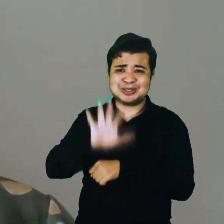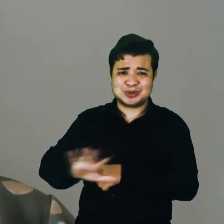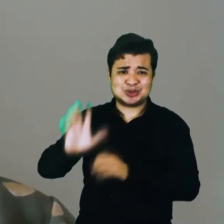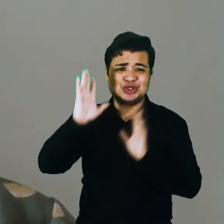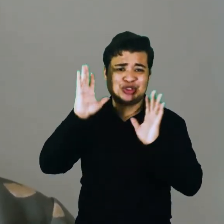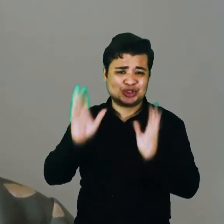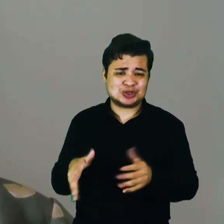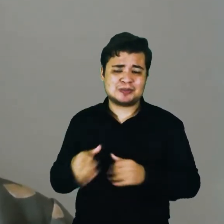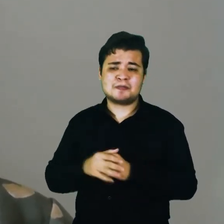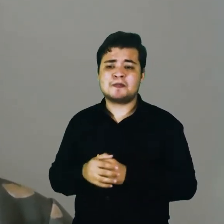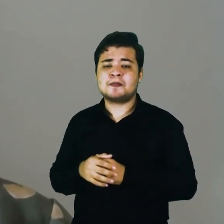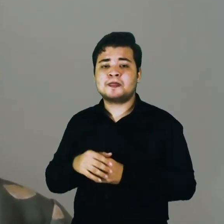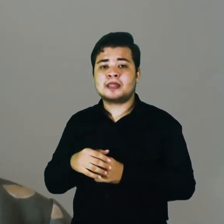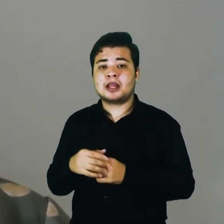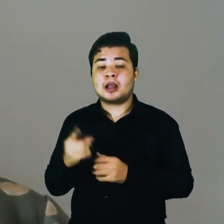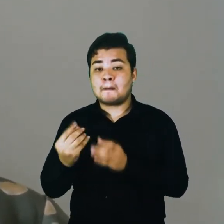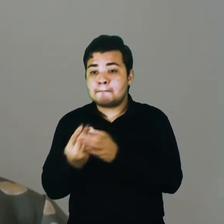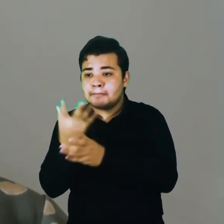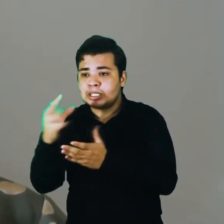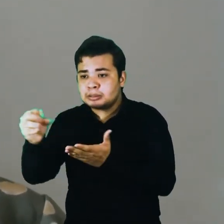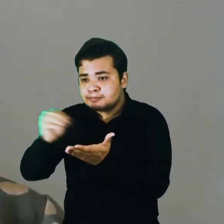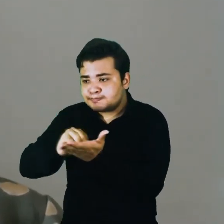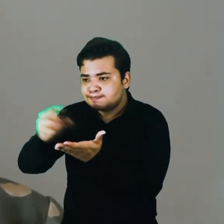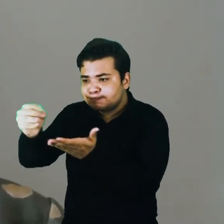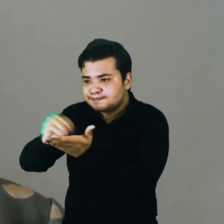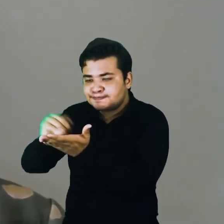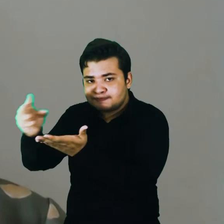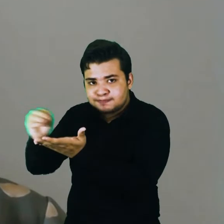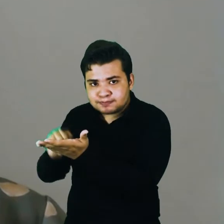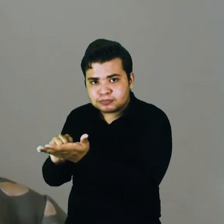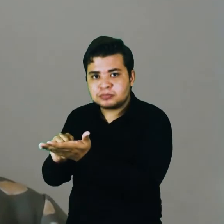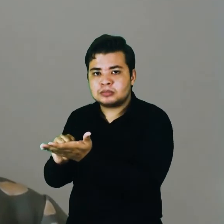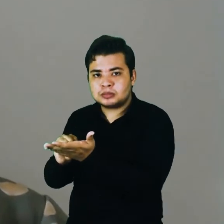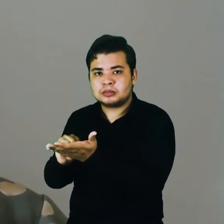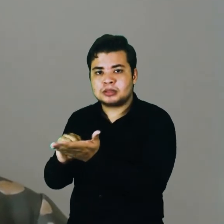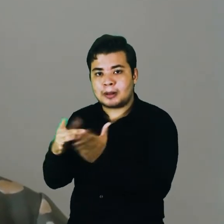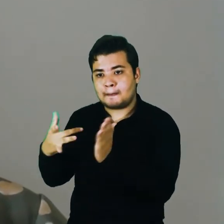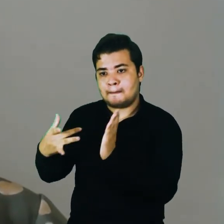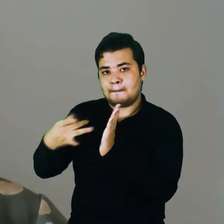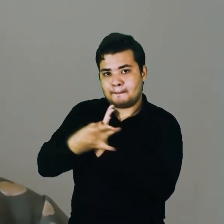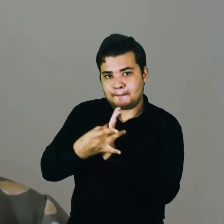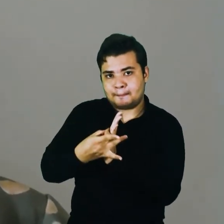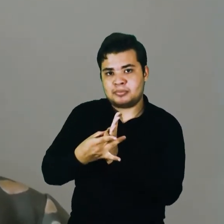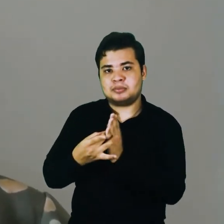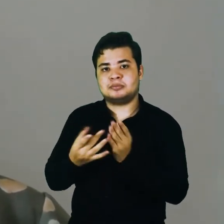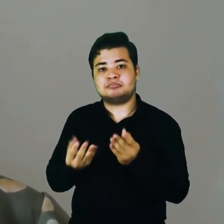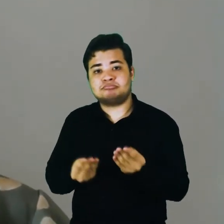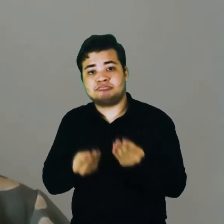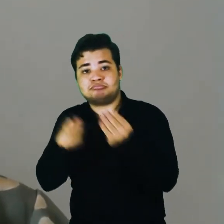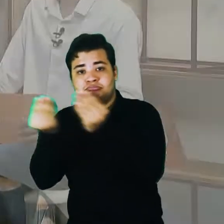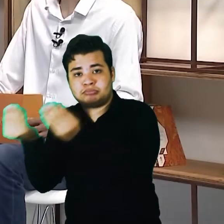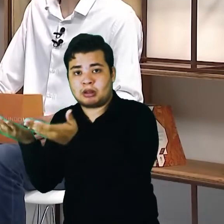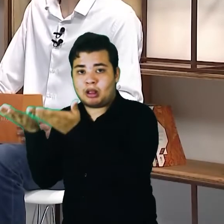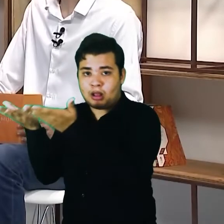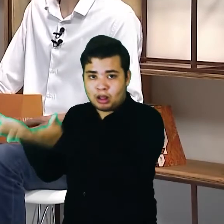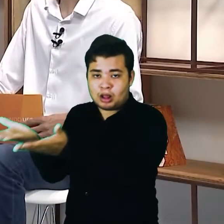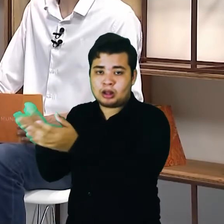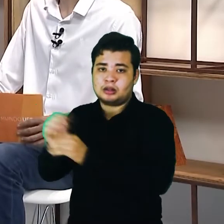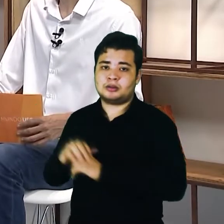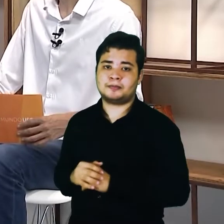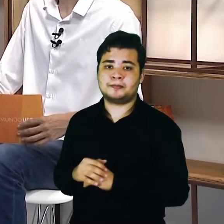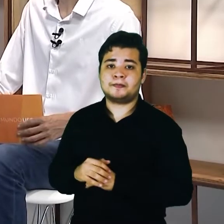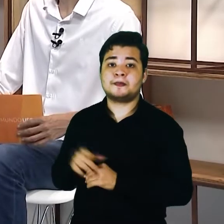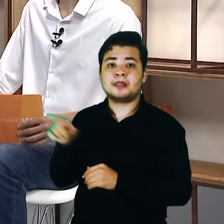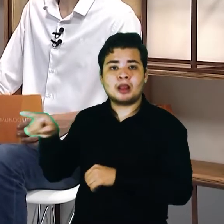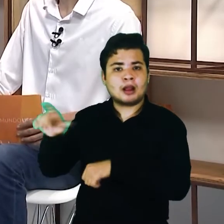estado. E essas plantas vão ser encaminhadas sobre a forma de fixação para que o herbário possa